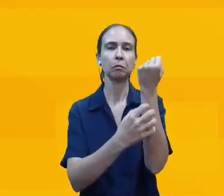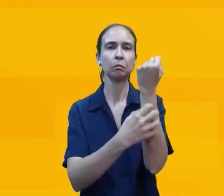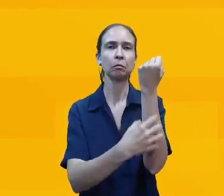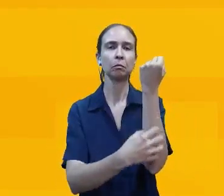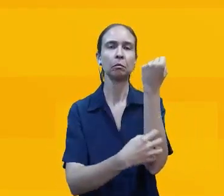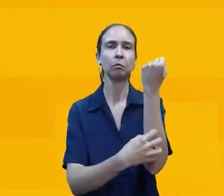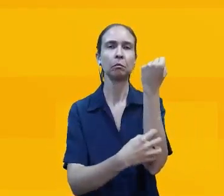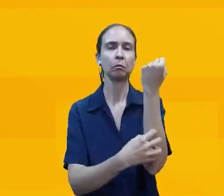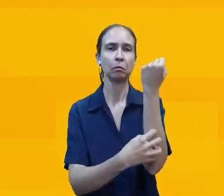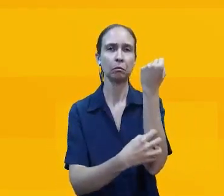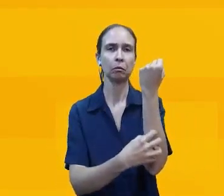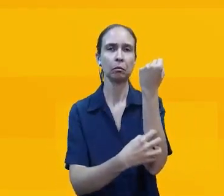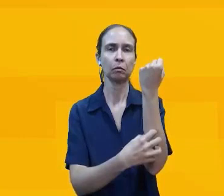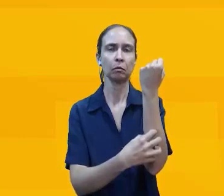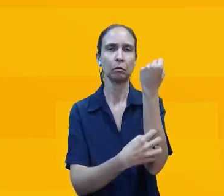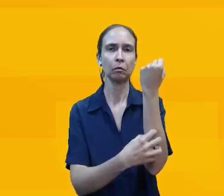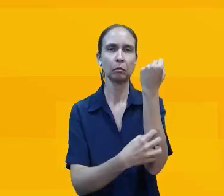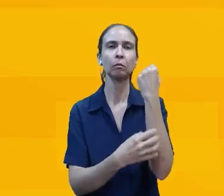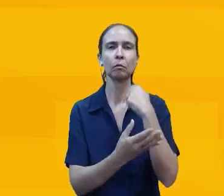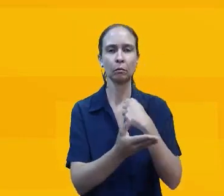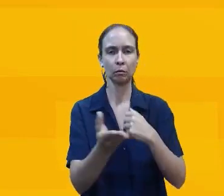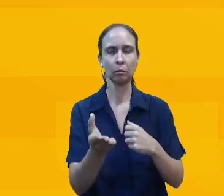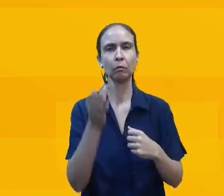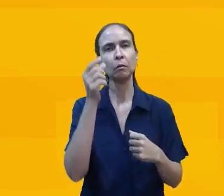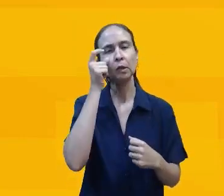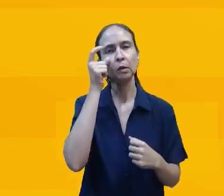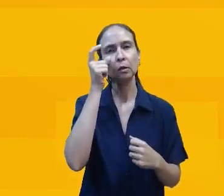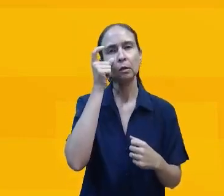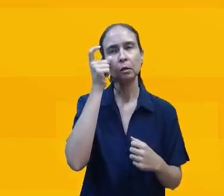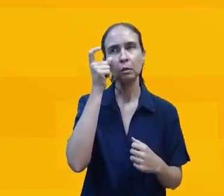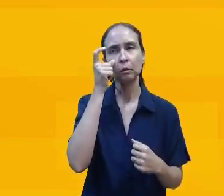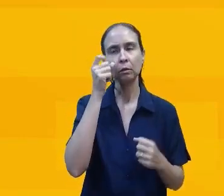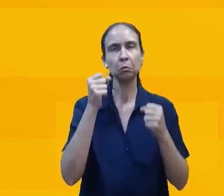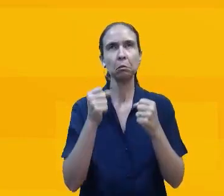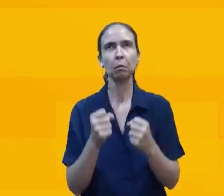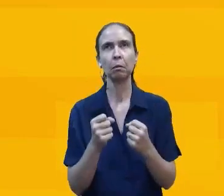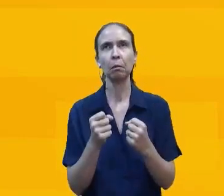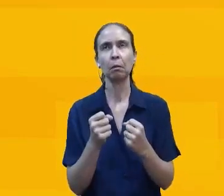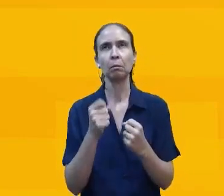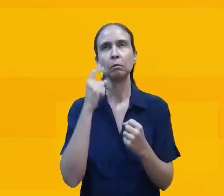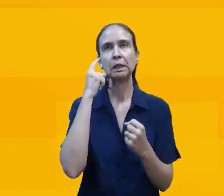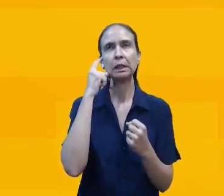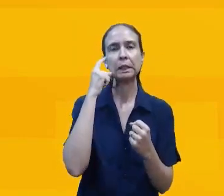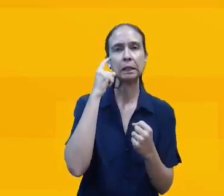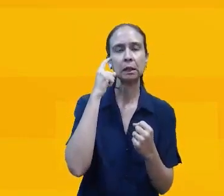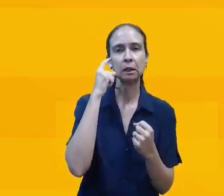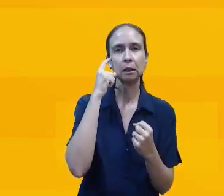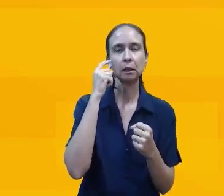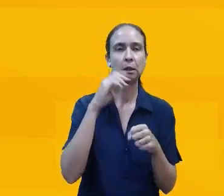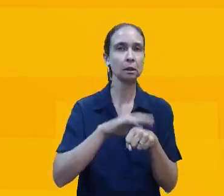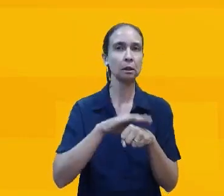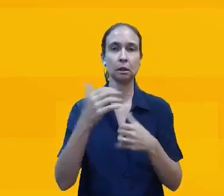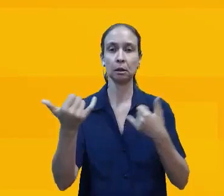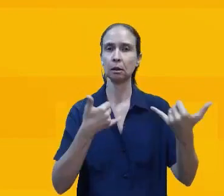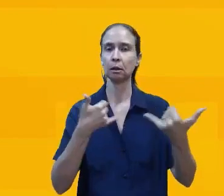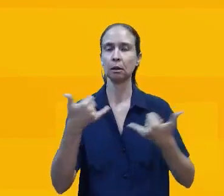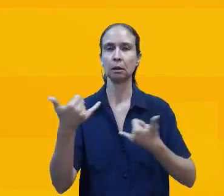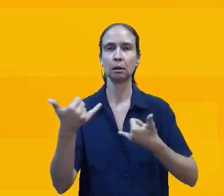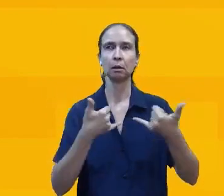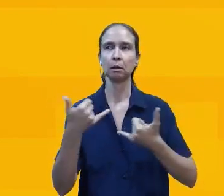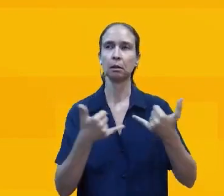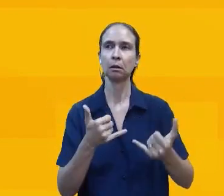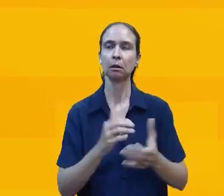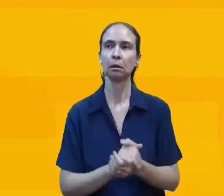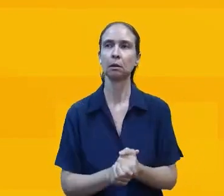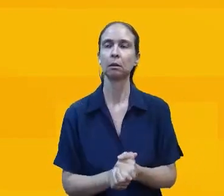quem nos ouve, nos assiste, possa ter maiores informações essa situação.